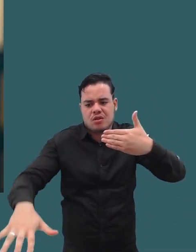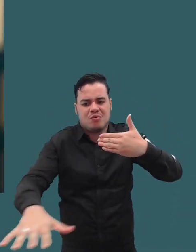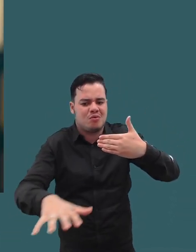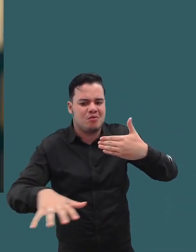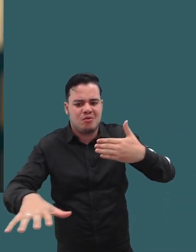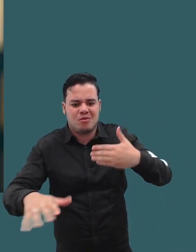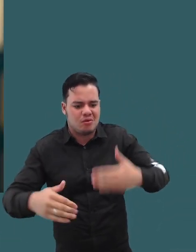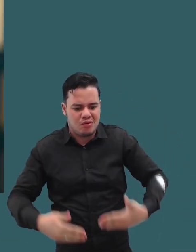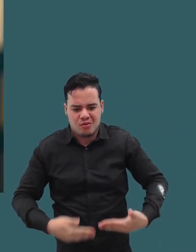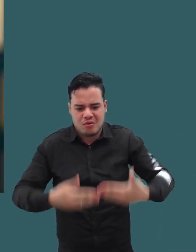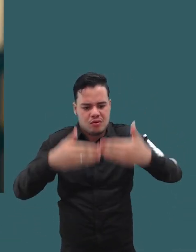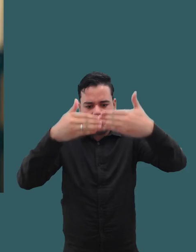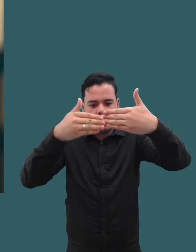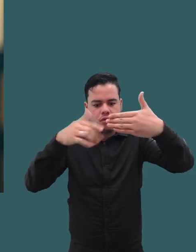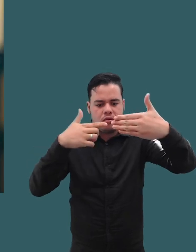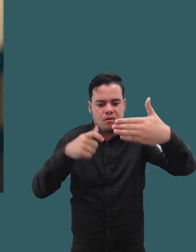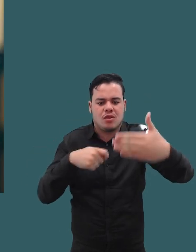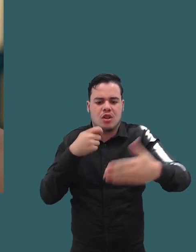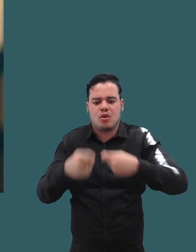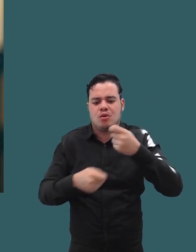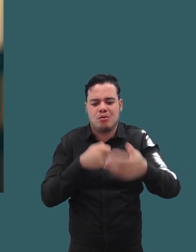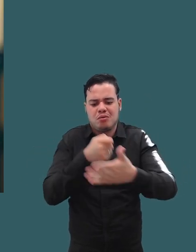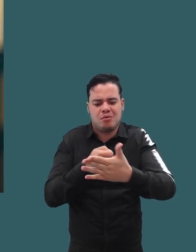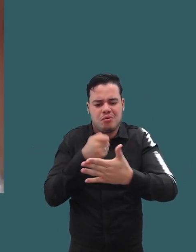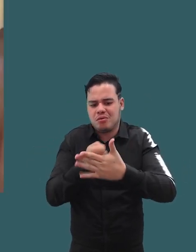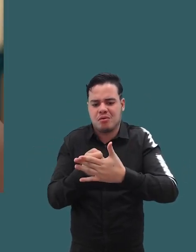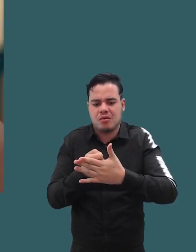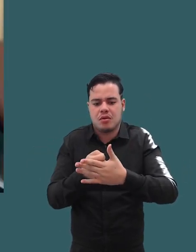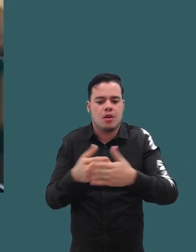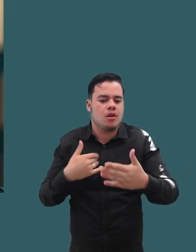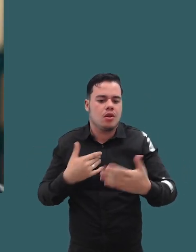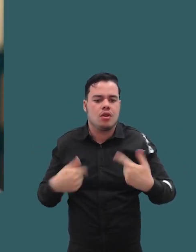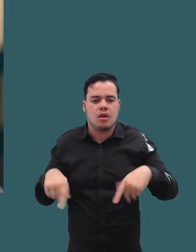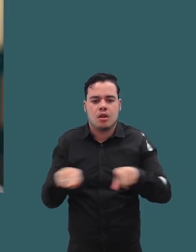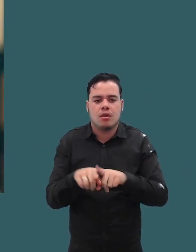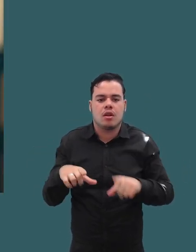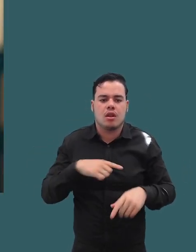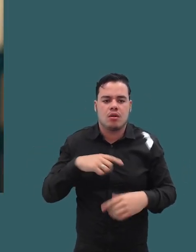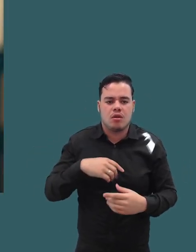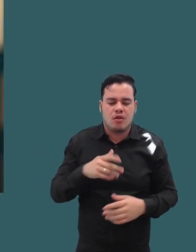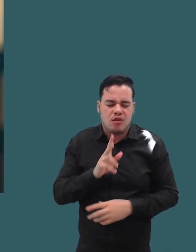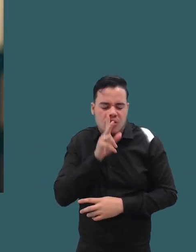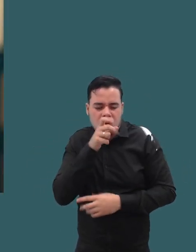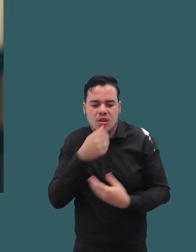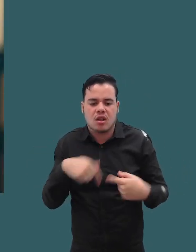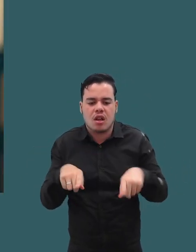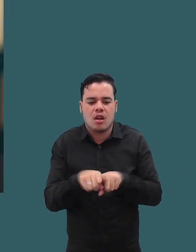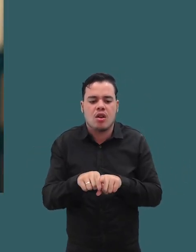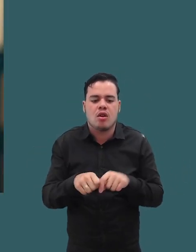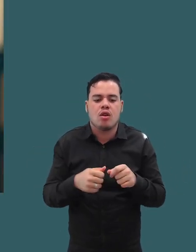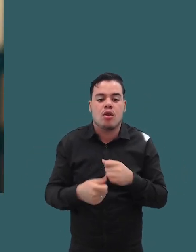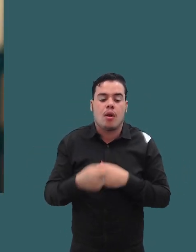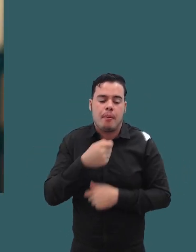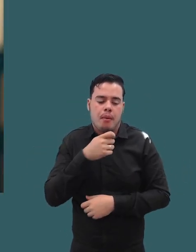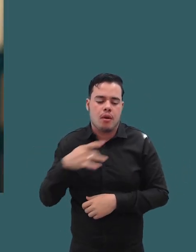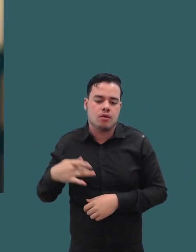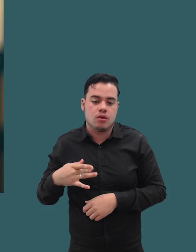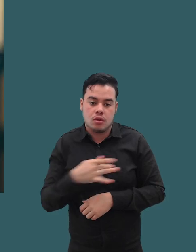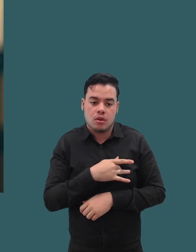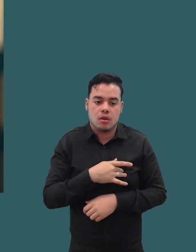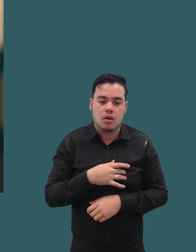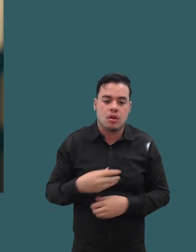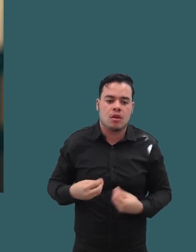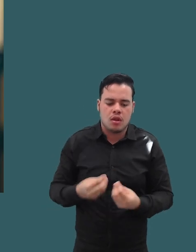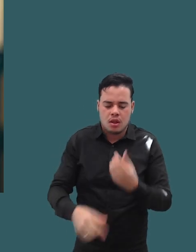tenho certeza, tenho convicção de que esses 500 aos quais vão se somar o de jornalismo e saúde vão poder fazer um